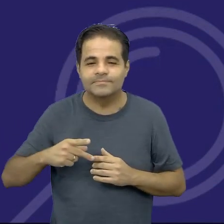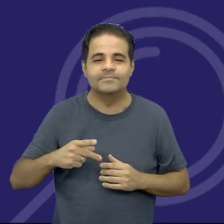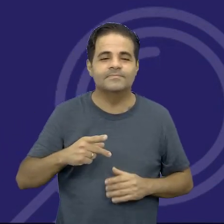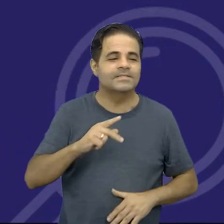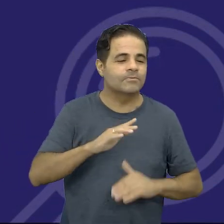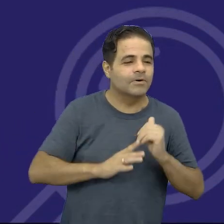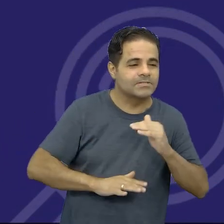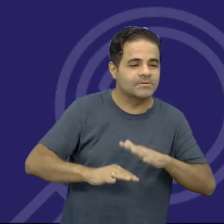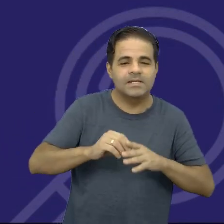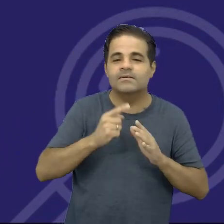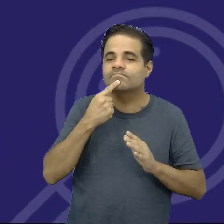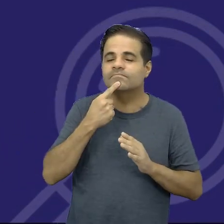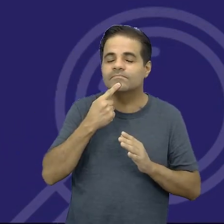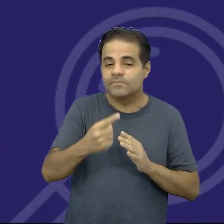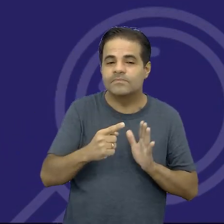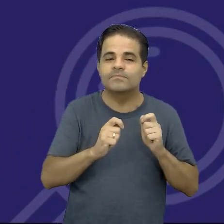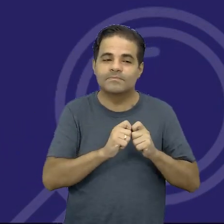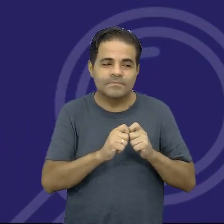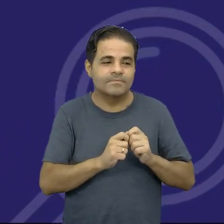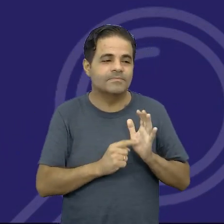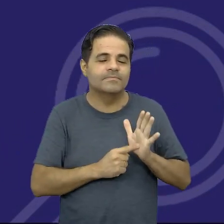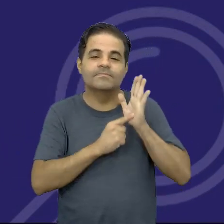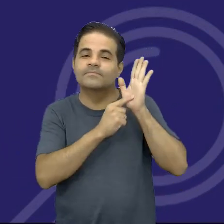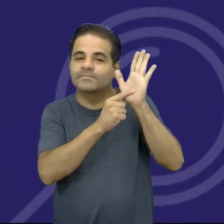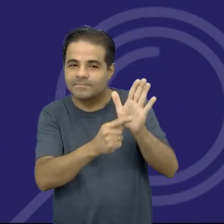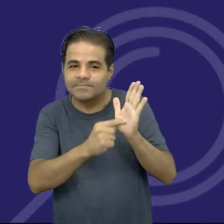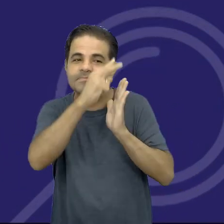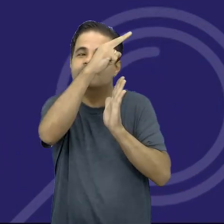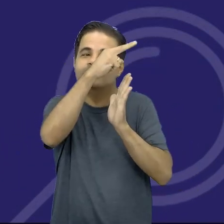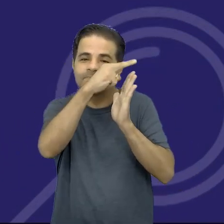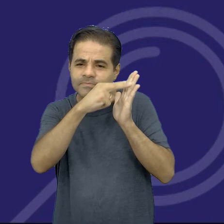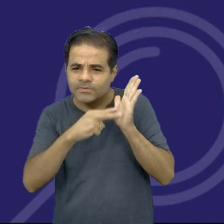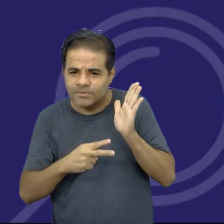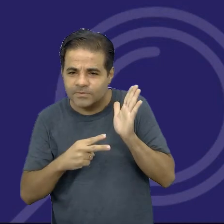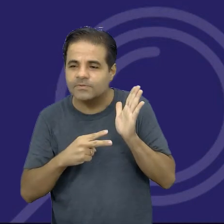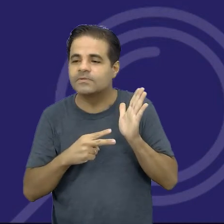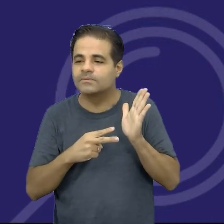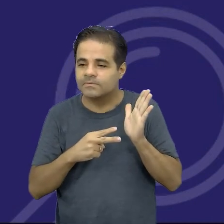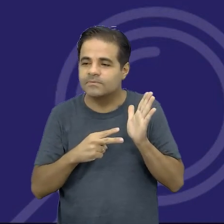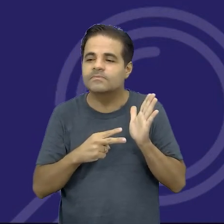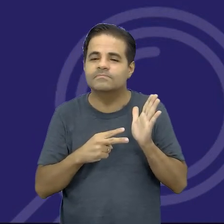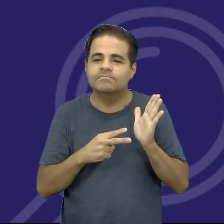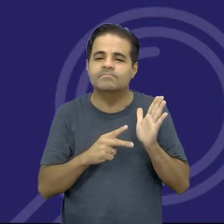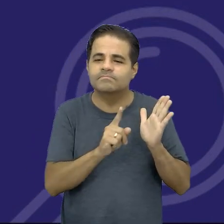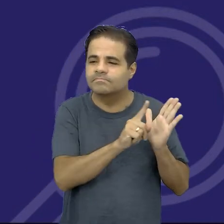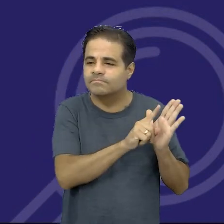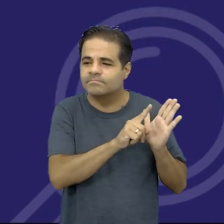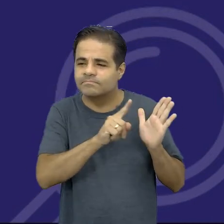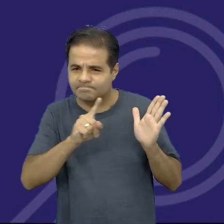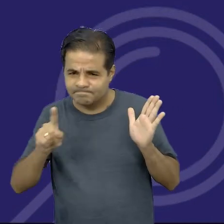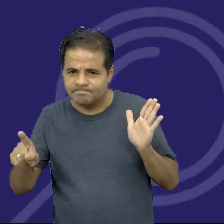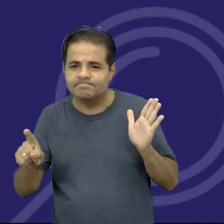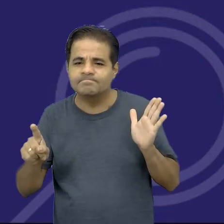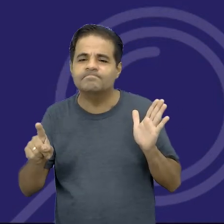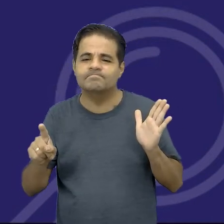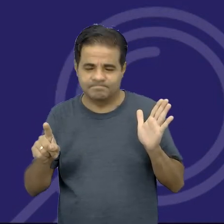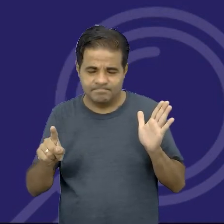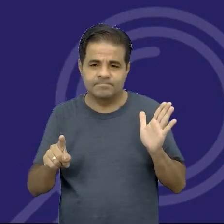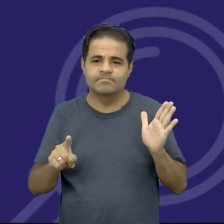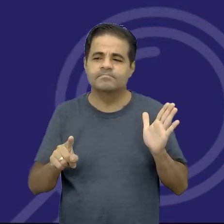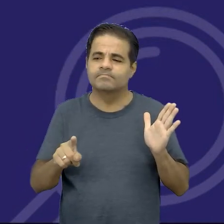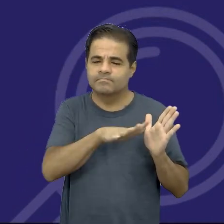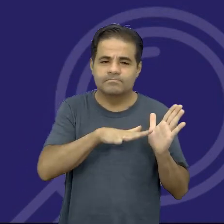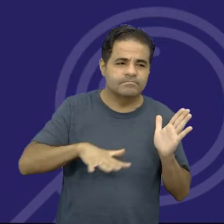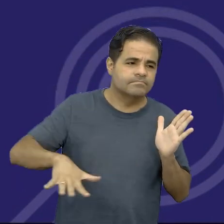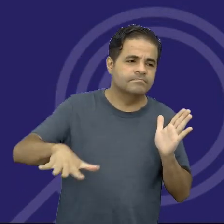se me permite, vou fazer aqui a leitura dessa questão. Então, lá atrás, né? Leia o texto abaixo sobre um